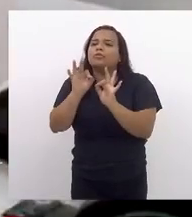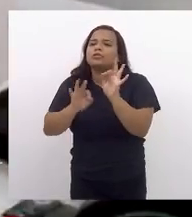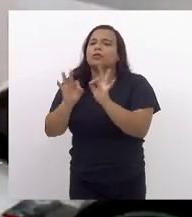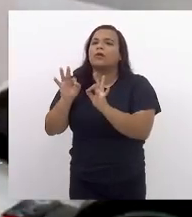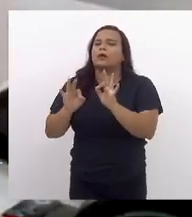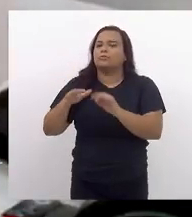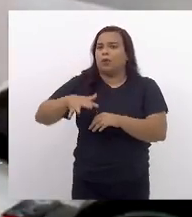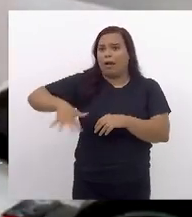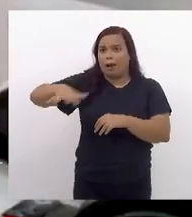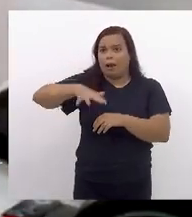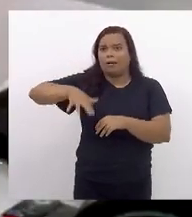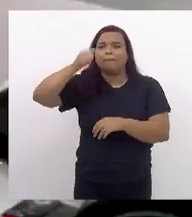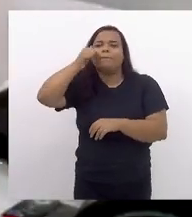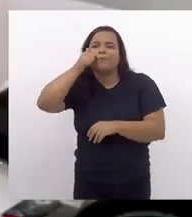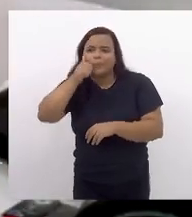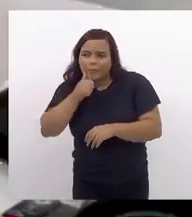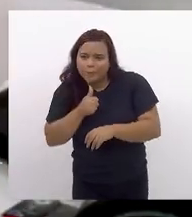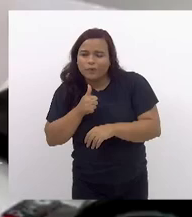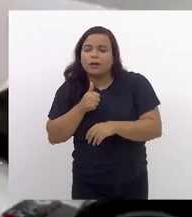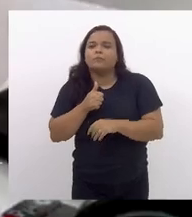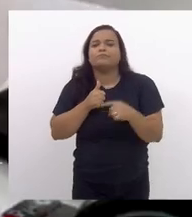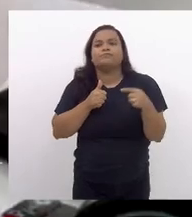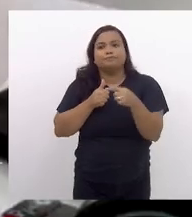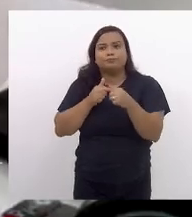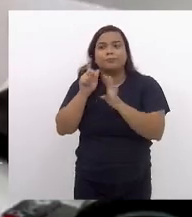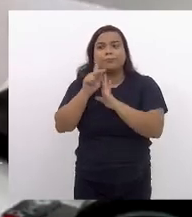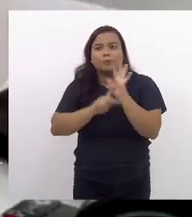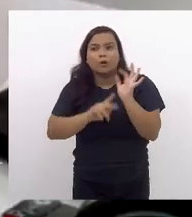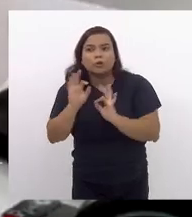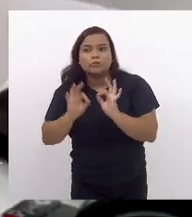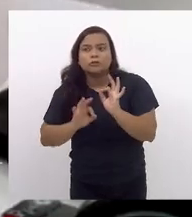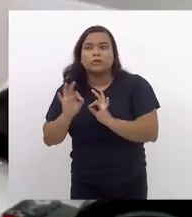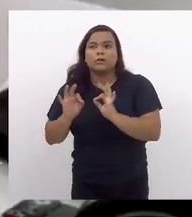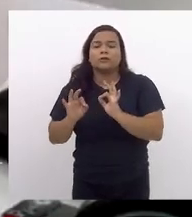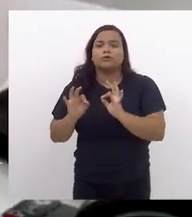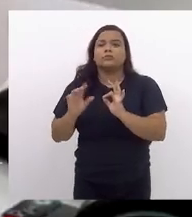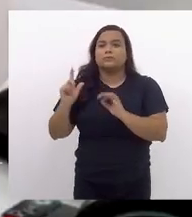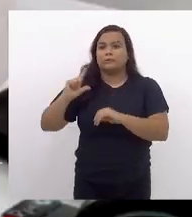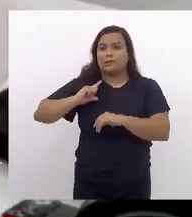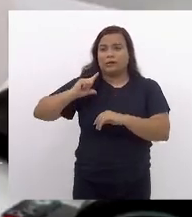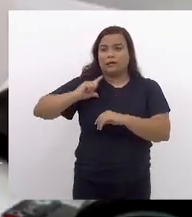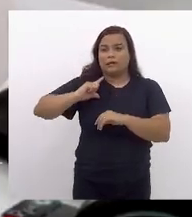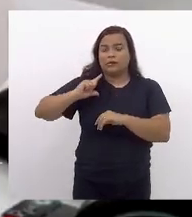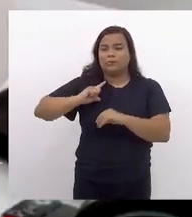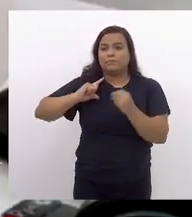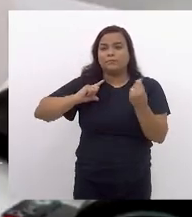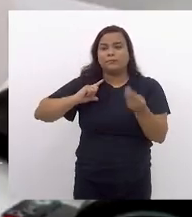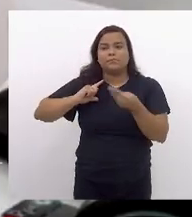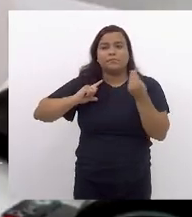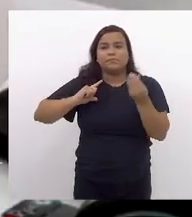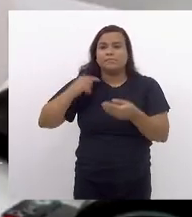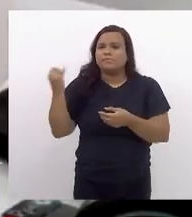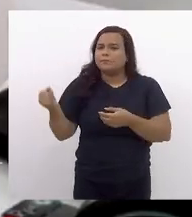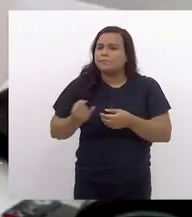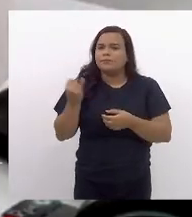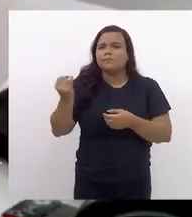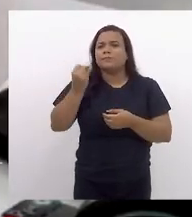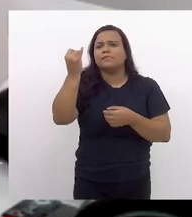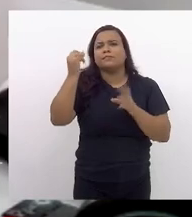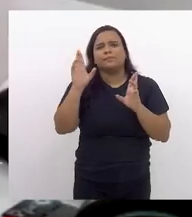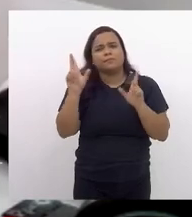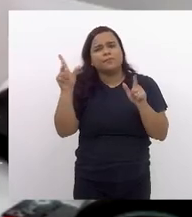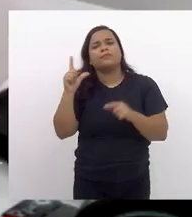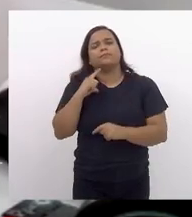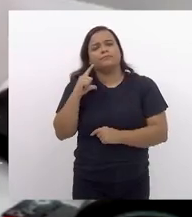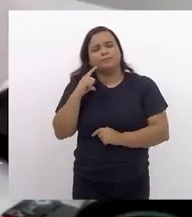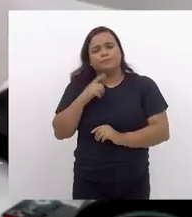na área das mulheres, os projetos eles têm uma fundamentação diferenciada,